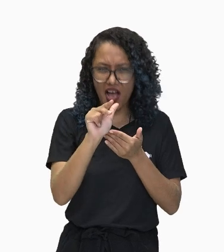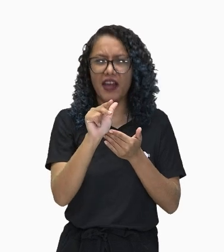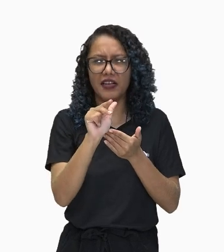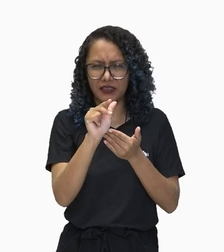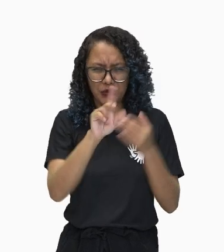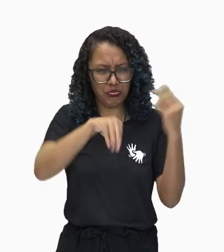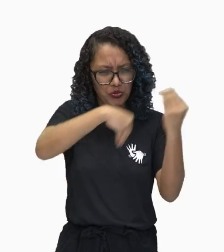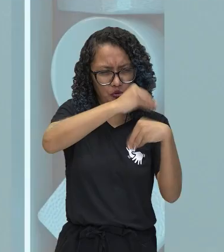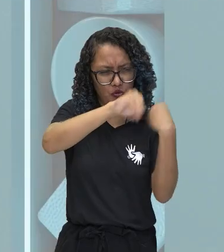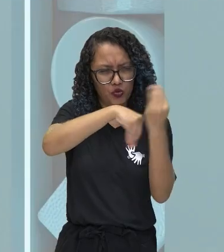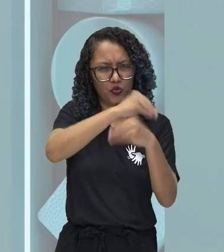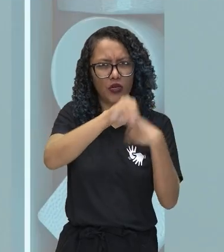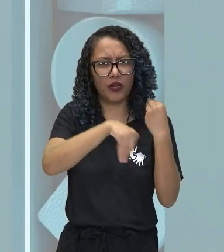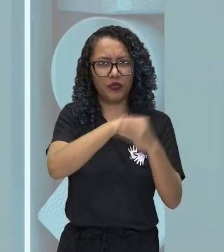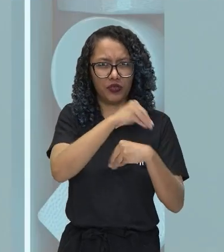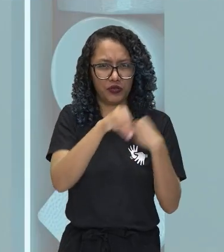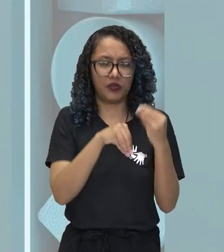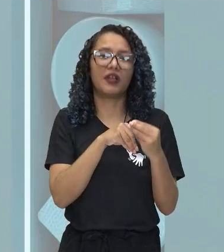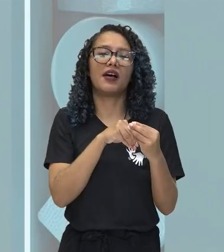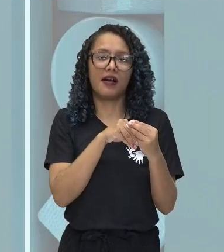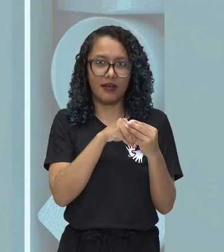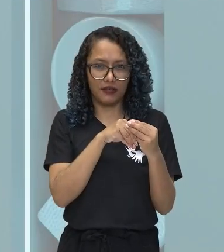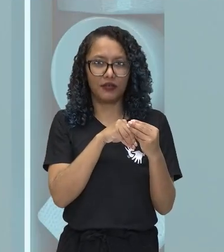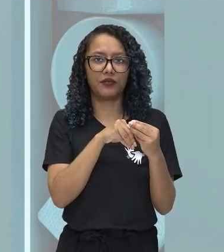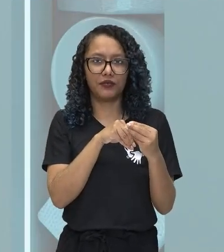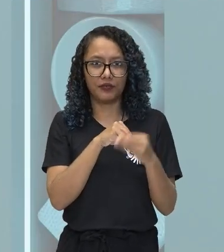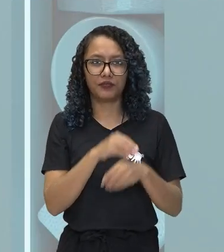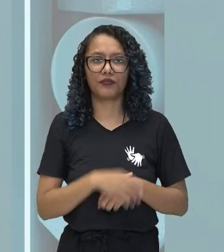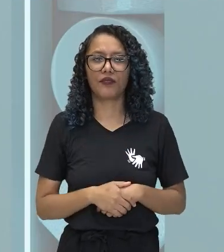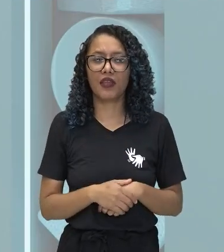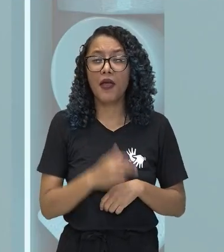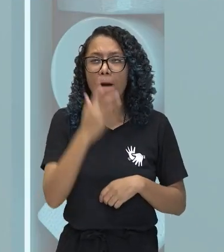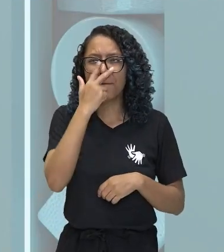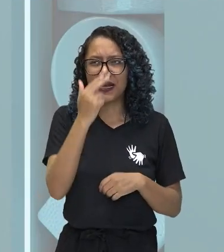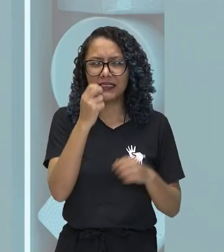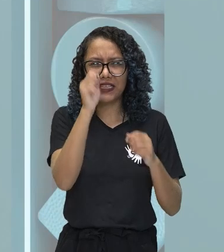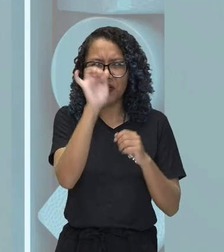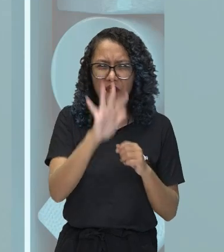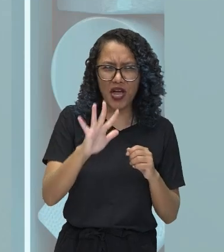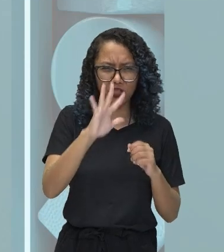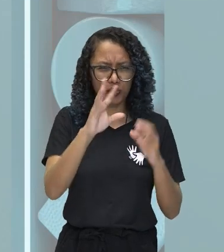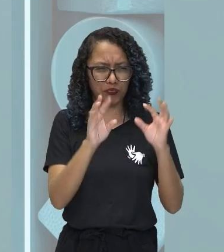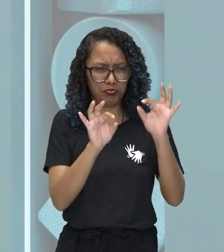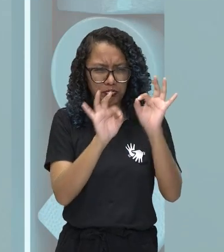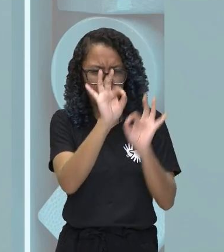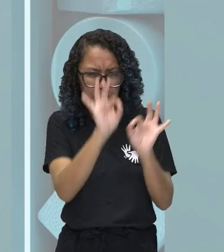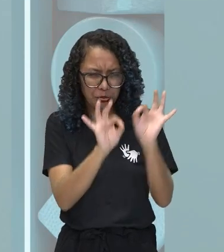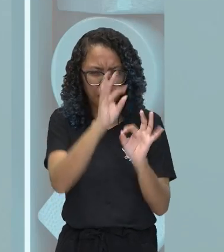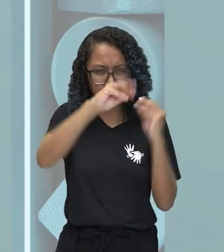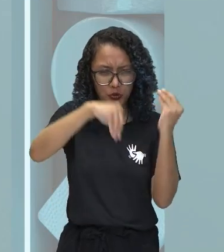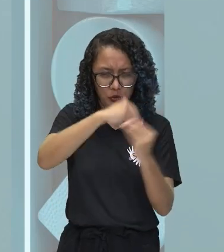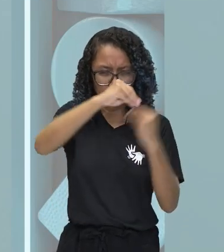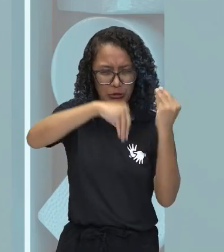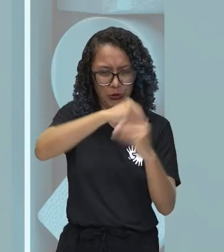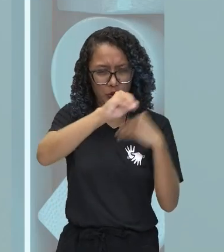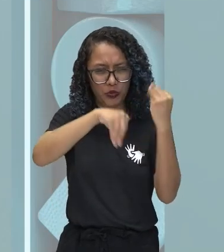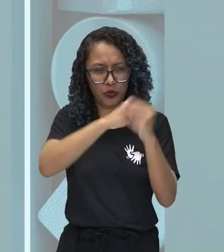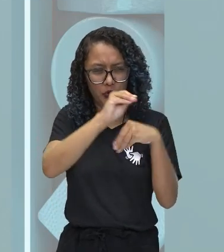sobrepostos. Então, no cubismo analítico, eles fizeram uma decomposição tão grande, né, dessas obras,